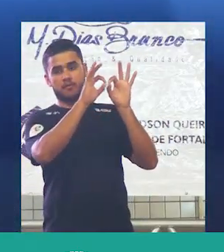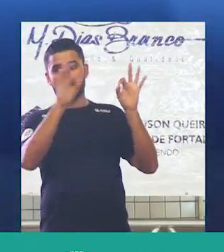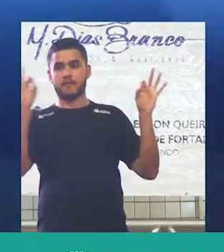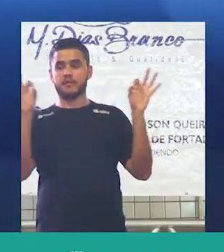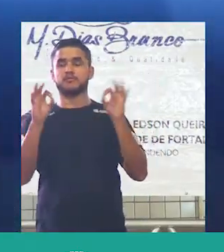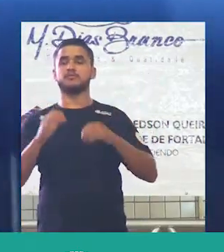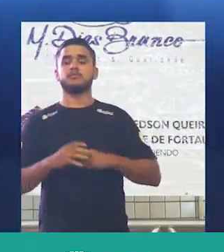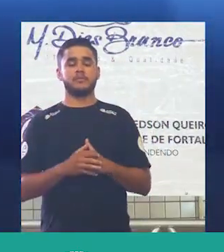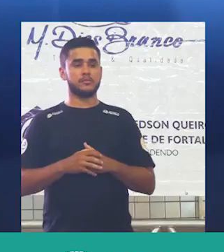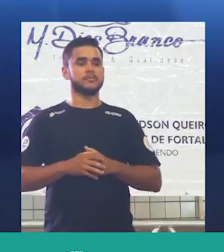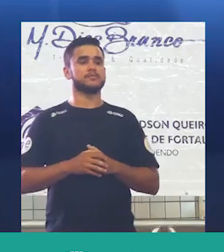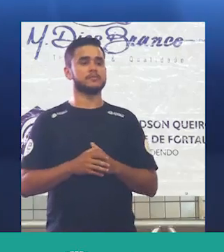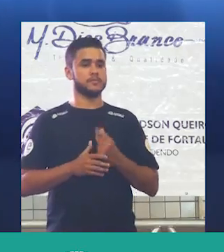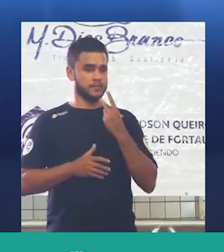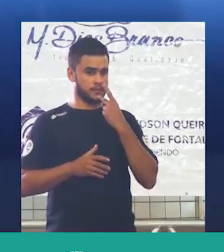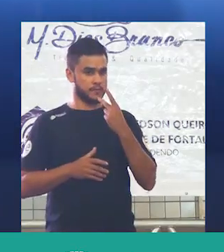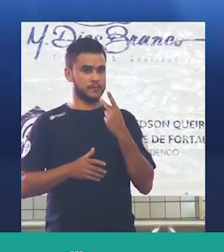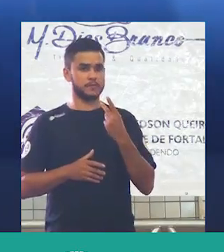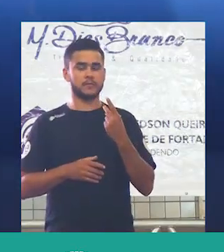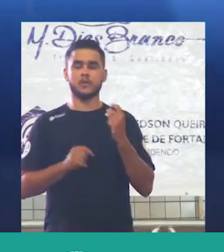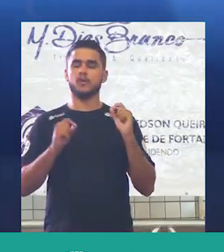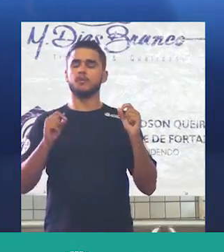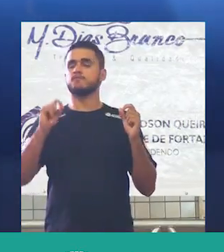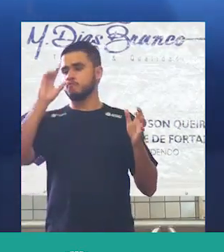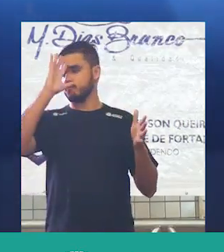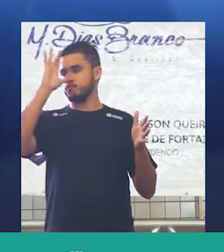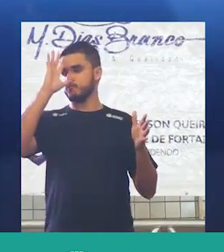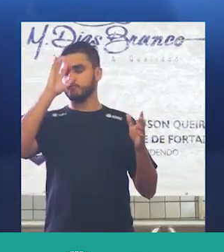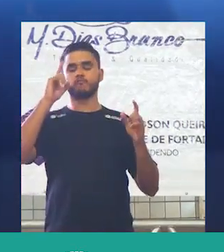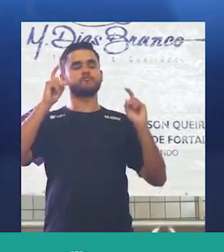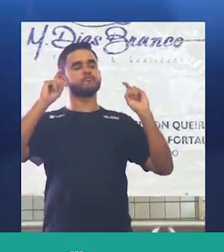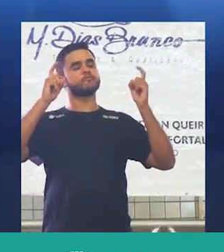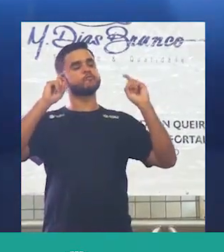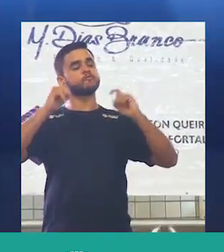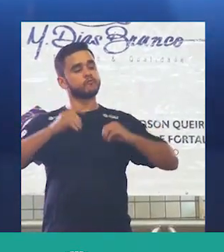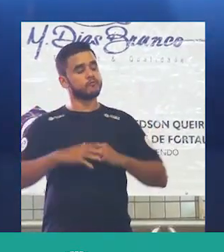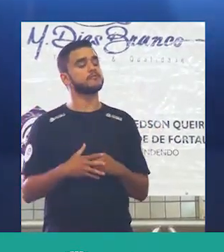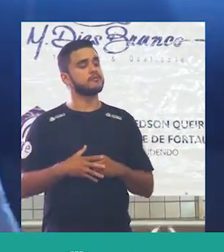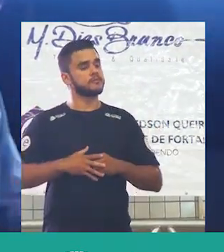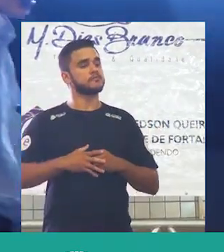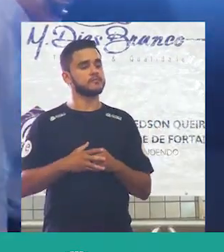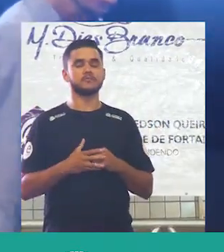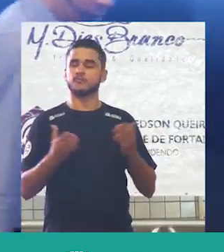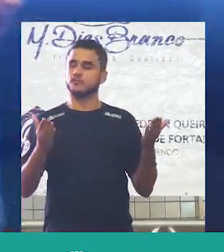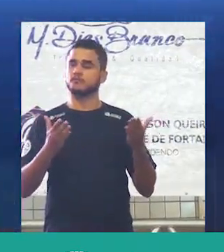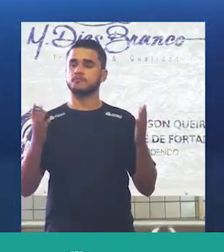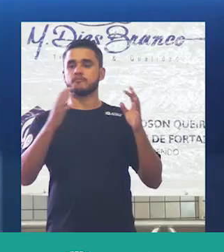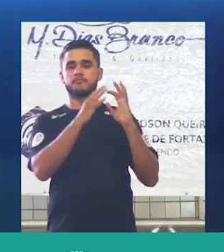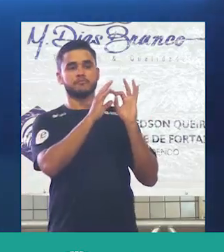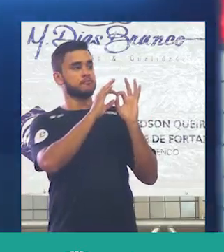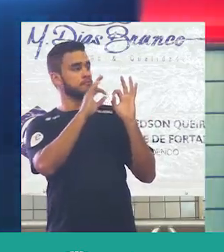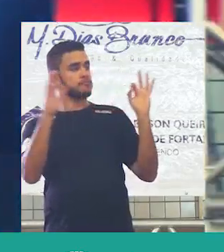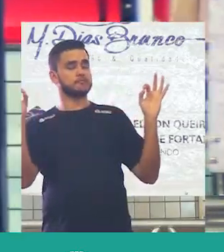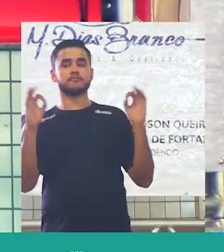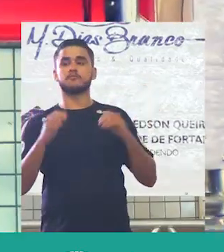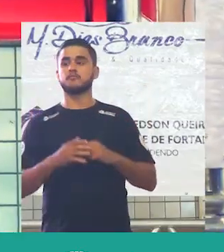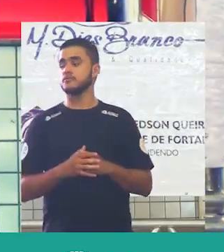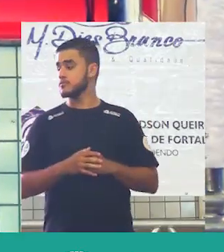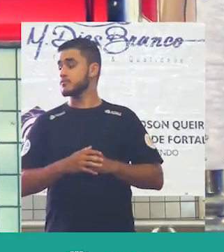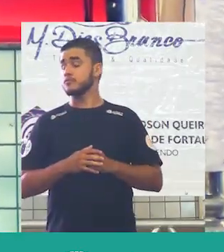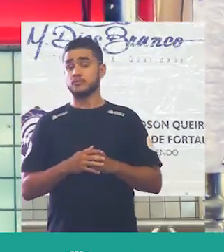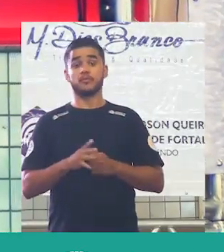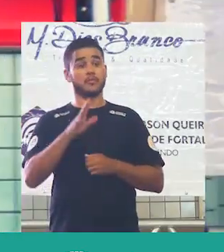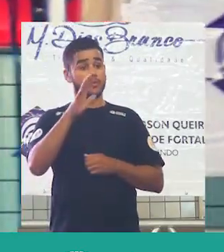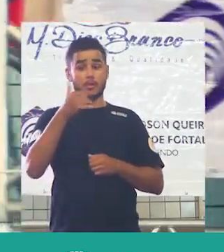no final para a gente sempre refletir, né? Afinal de contas, essa é uma frase interessante. Com armas